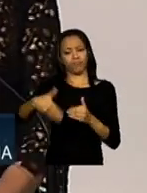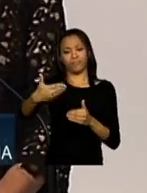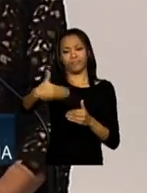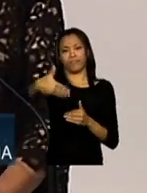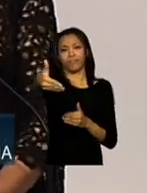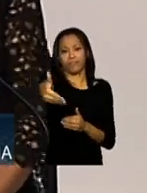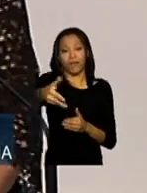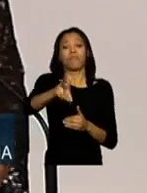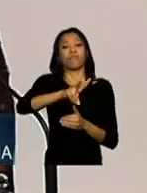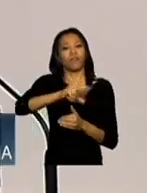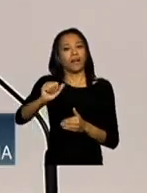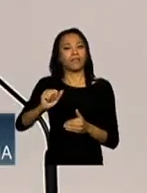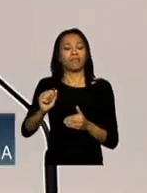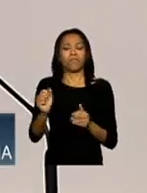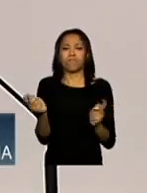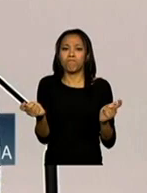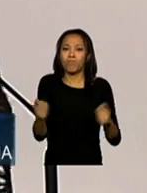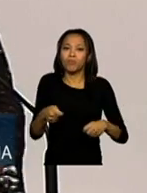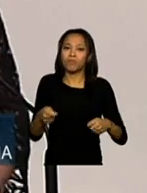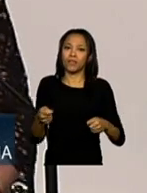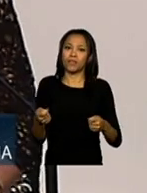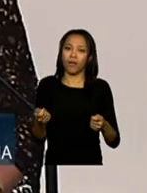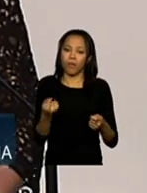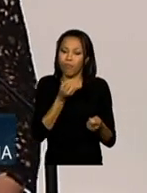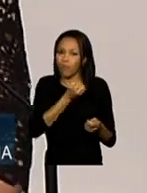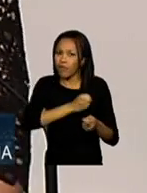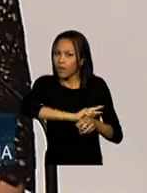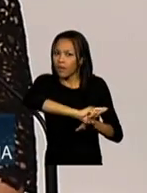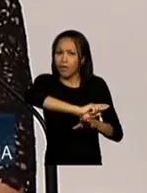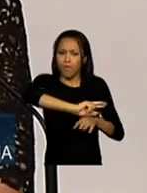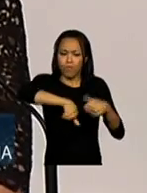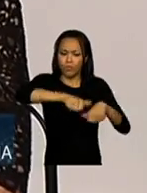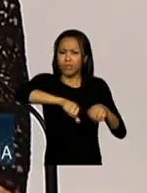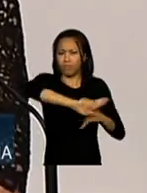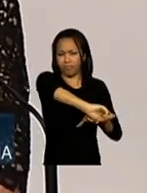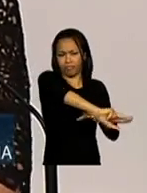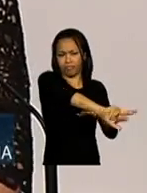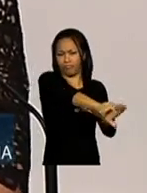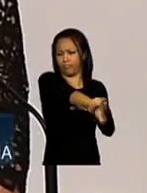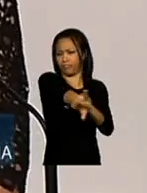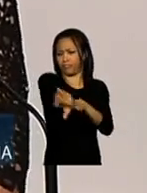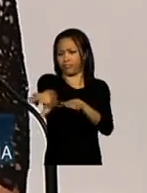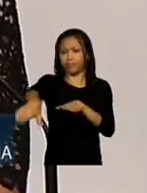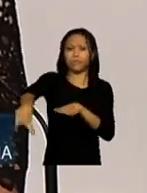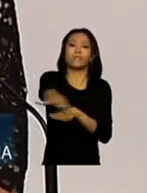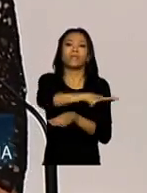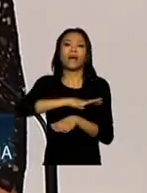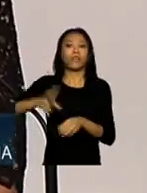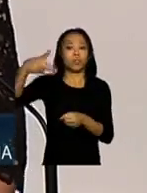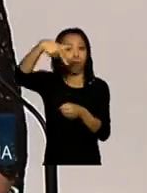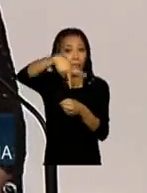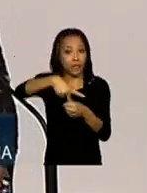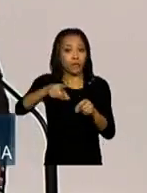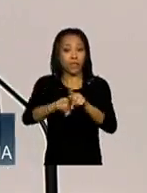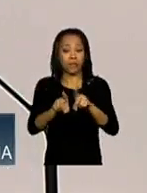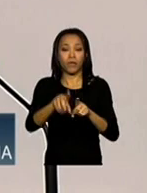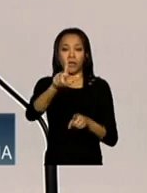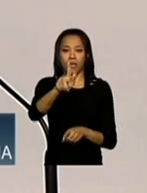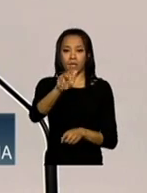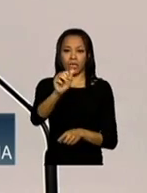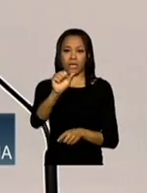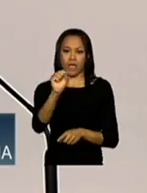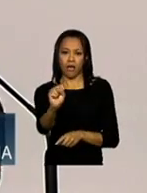Produzirá impactos imensos sobre toda a cadeia produtiva de petróleo e gás,